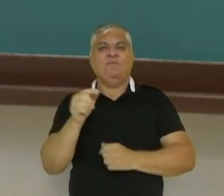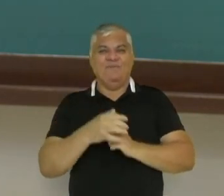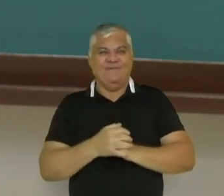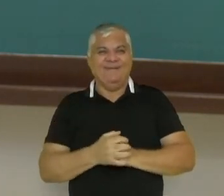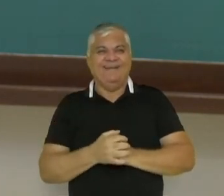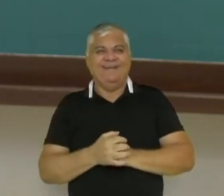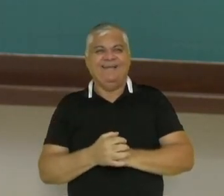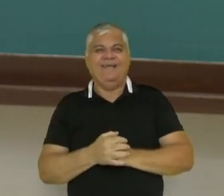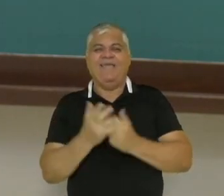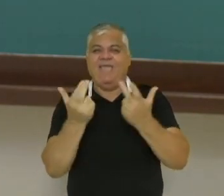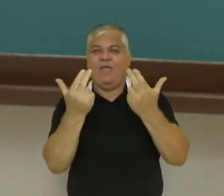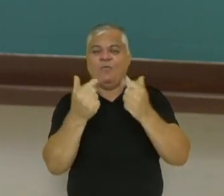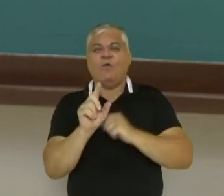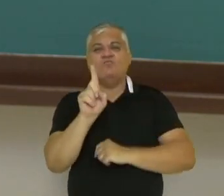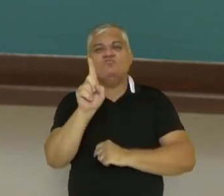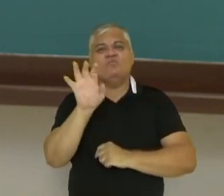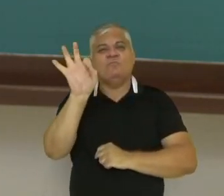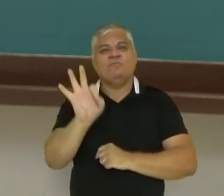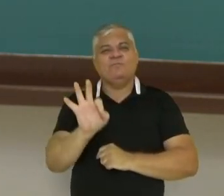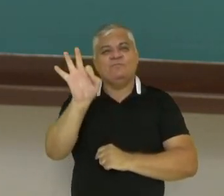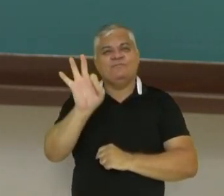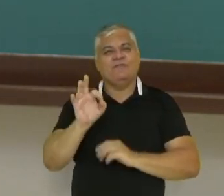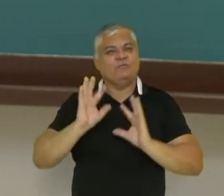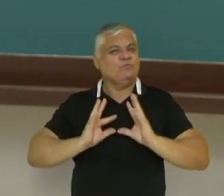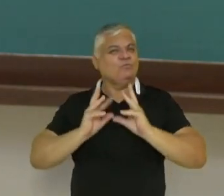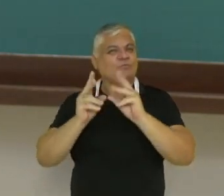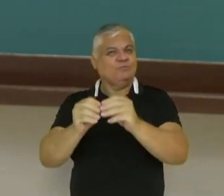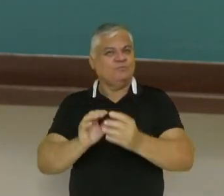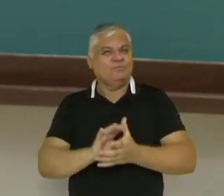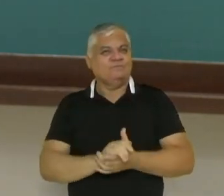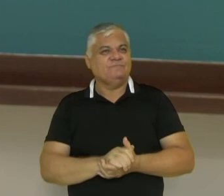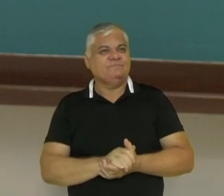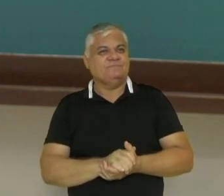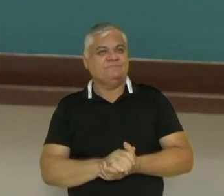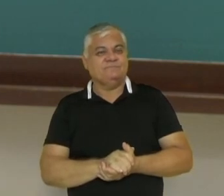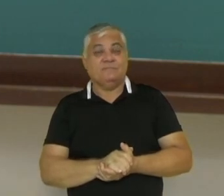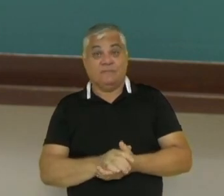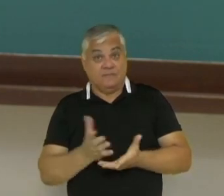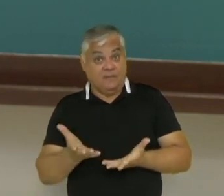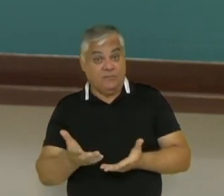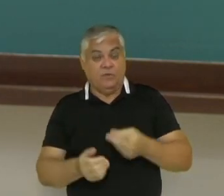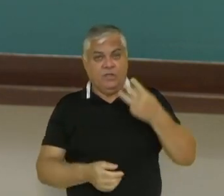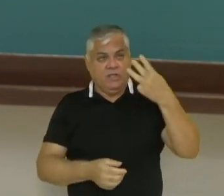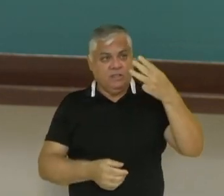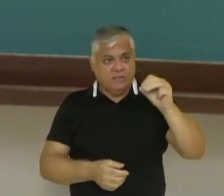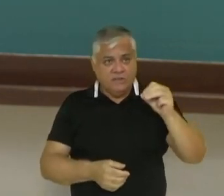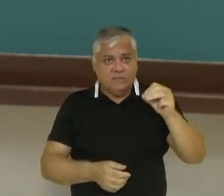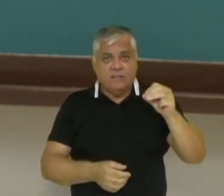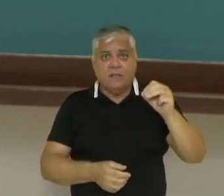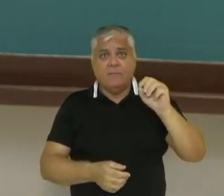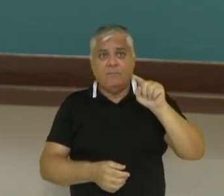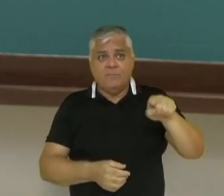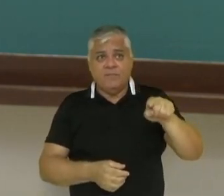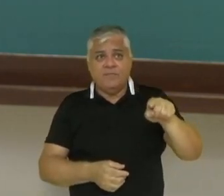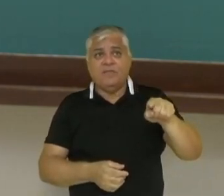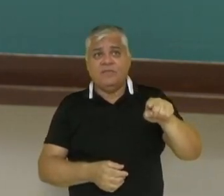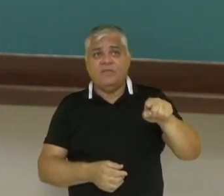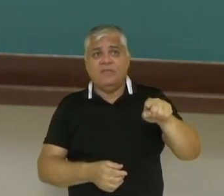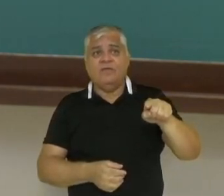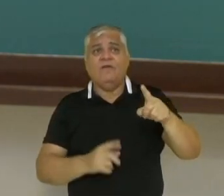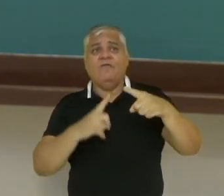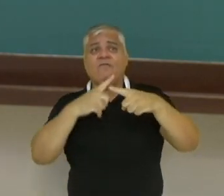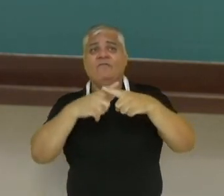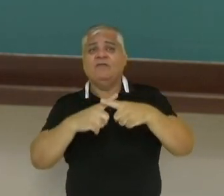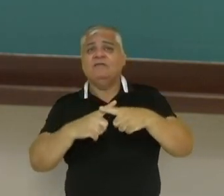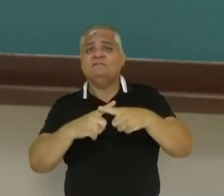toneladas, que corresponde a 1% do todo. Como eu quero descobrir quanto é 20%, basta eu